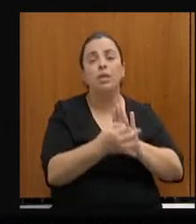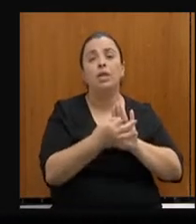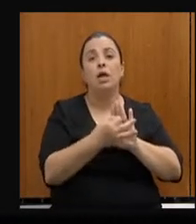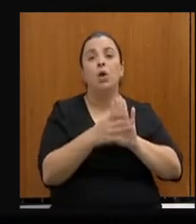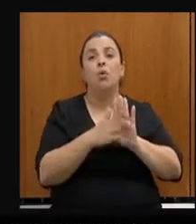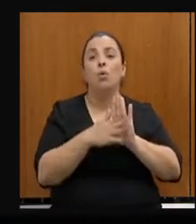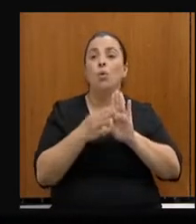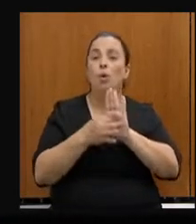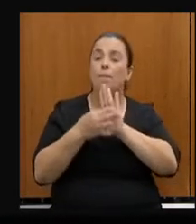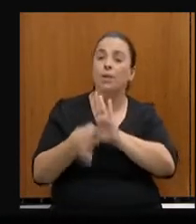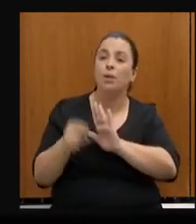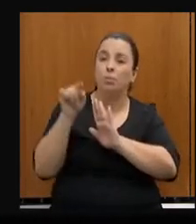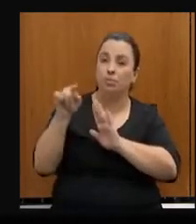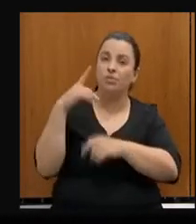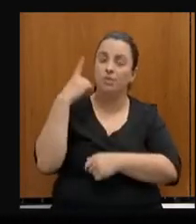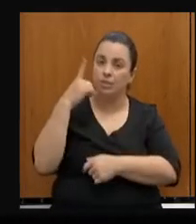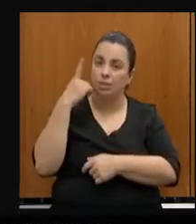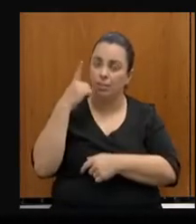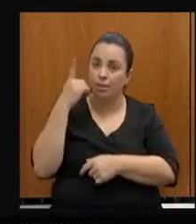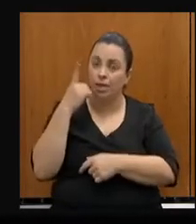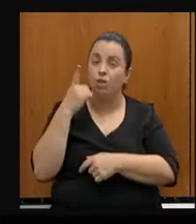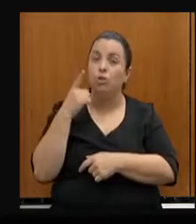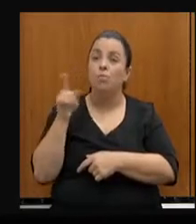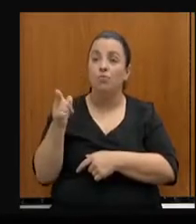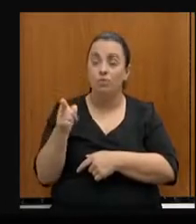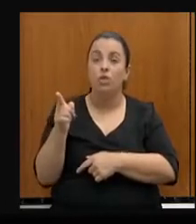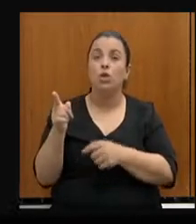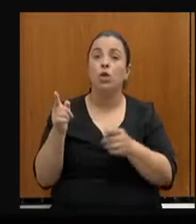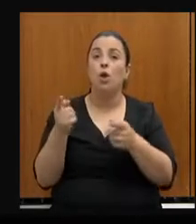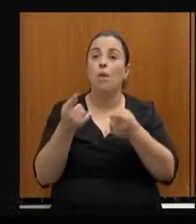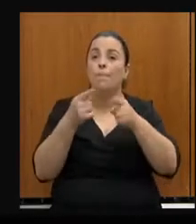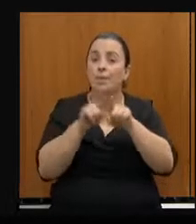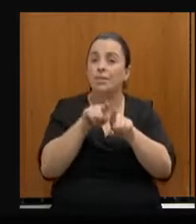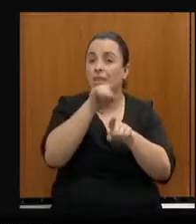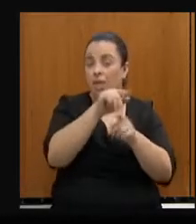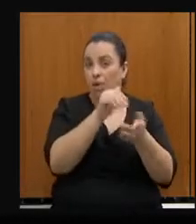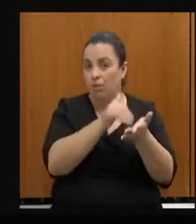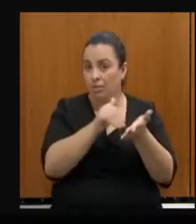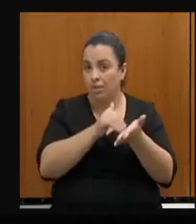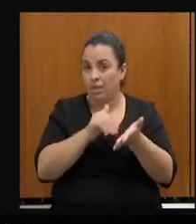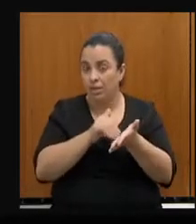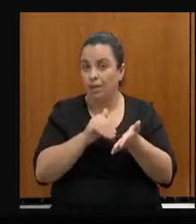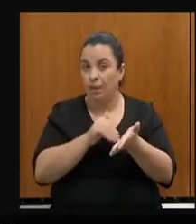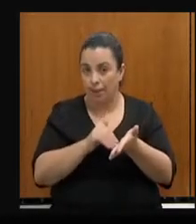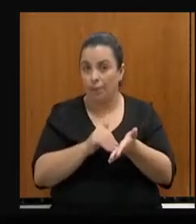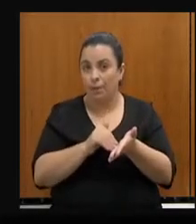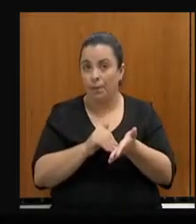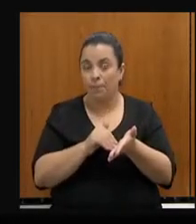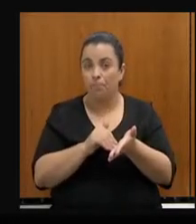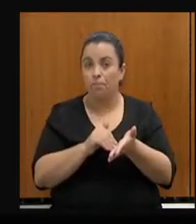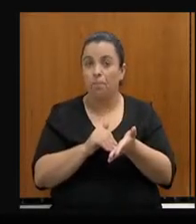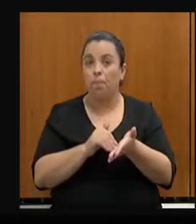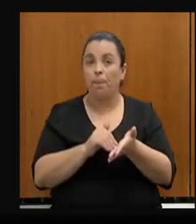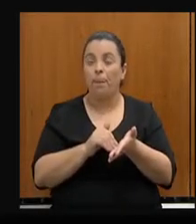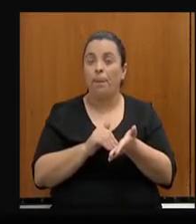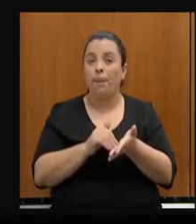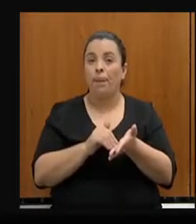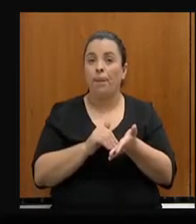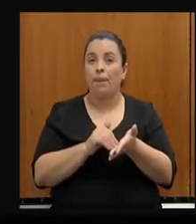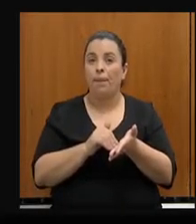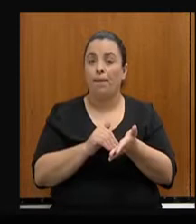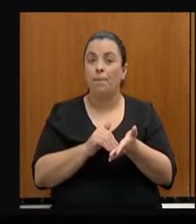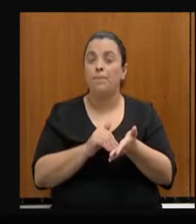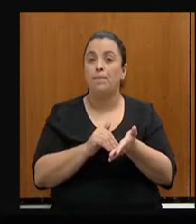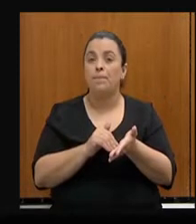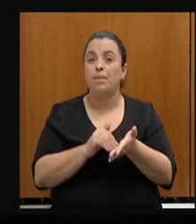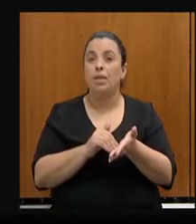tá Noraldino para que junto com a secretária secretário ou secretaria serviço ela vai passar integral secretaria da